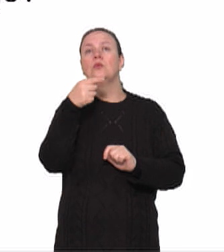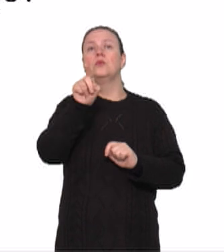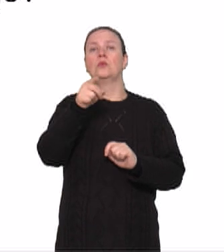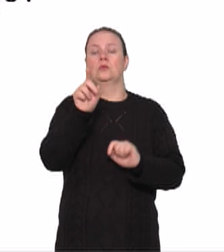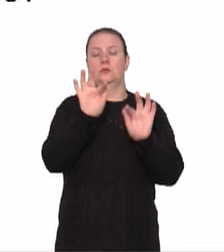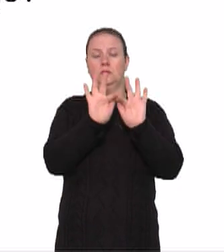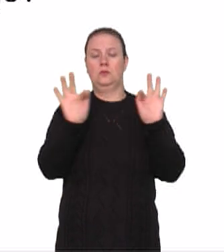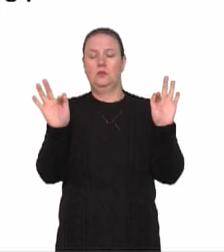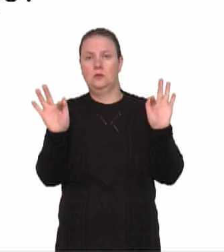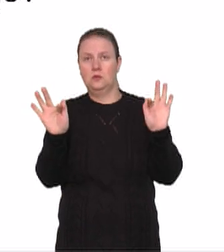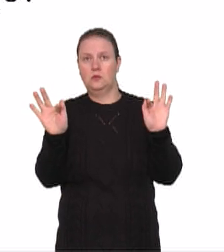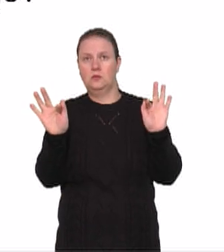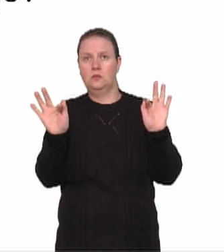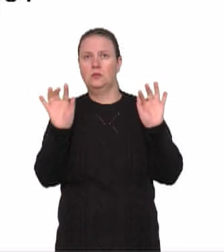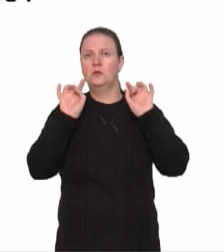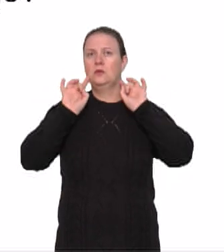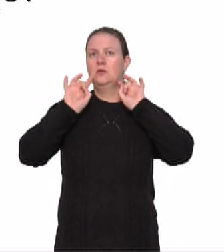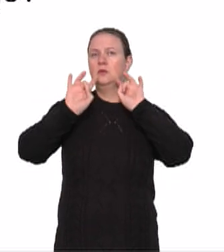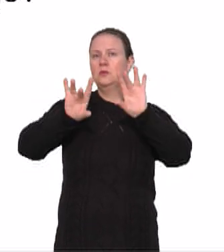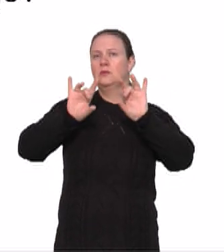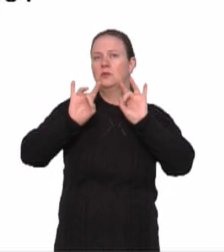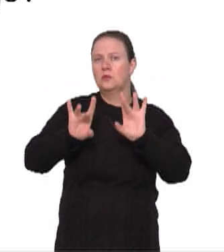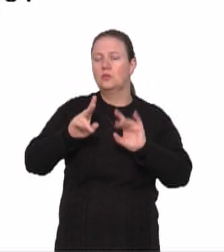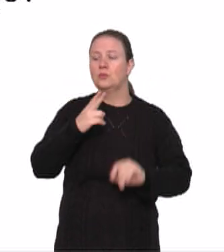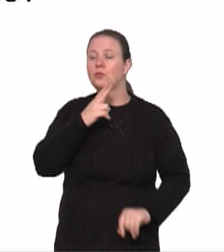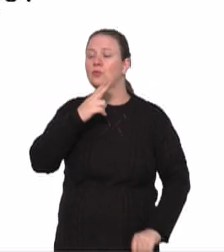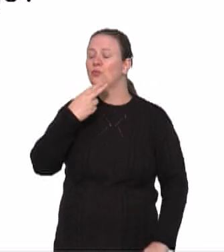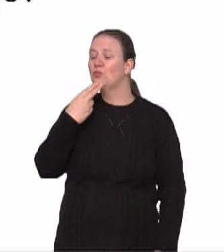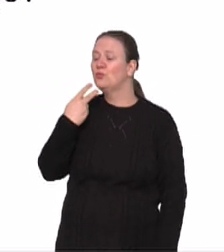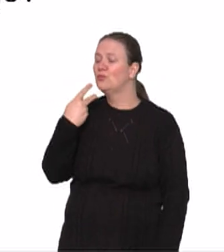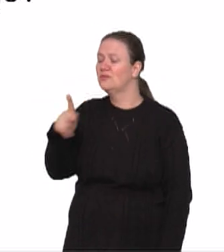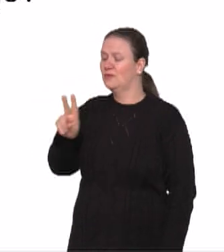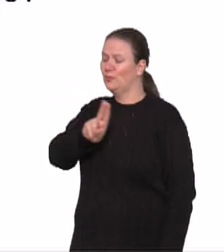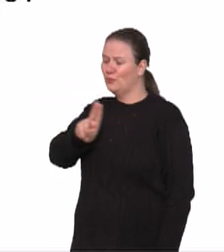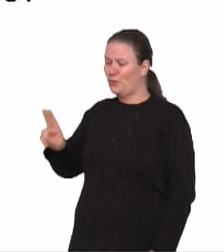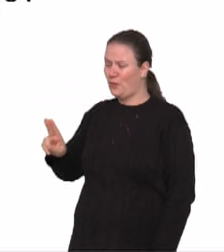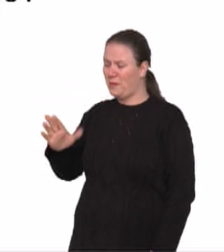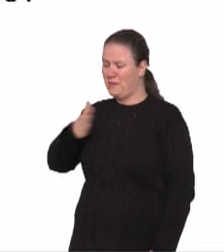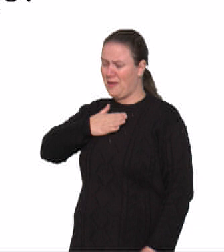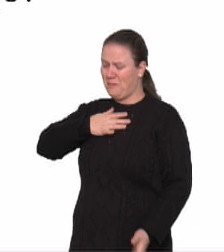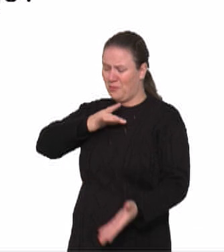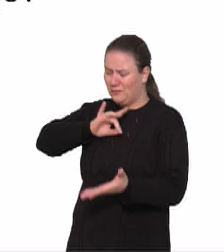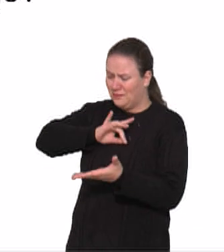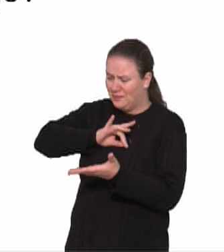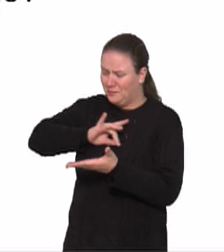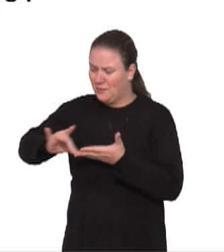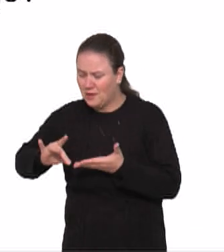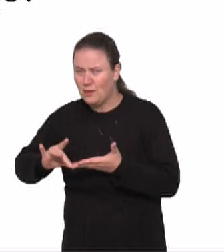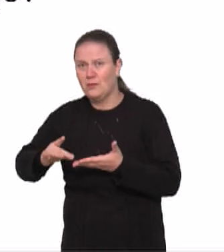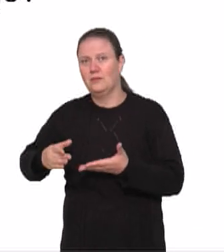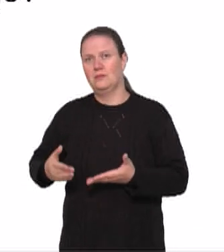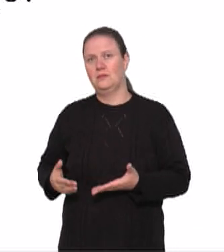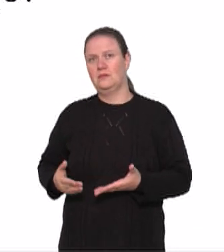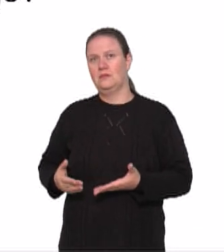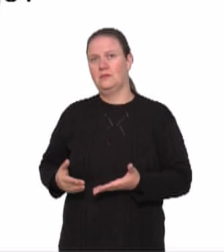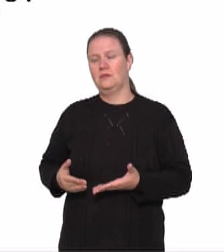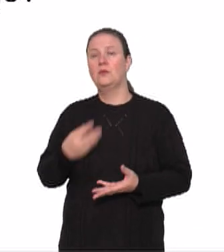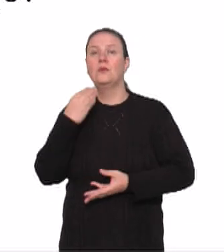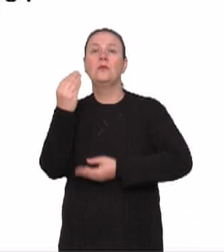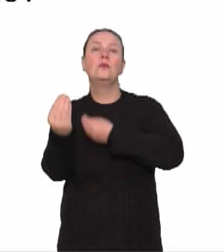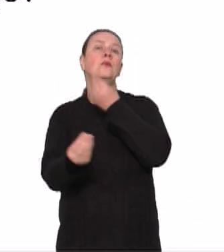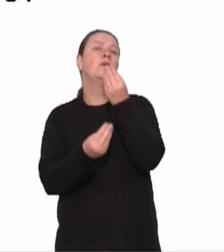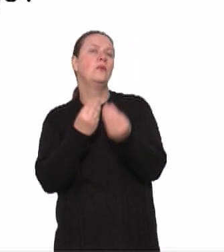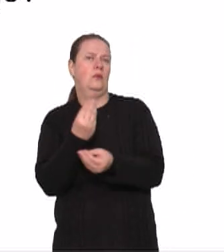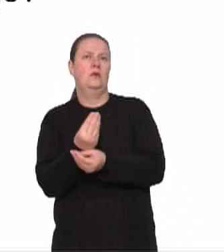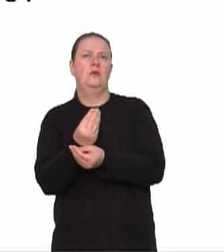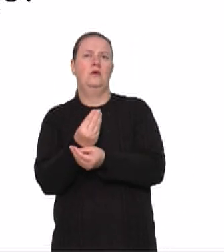frase, é só seu nome que é meu inimigo? Ela pergunta para ele. Como que eu transponho para o